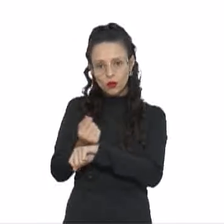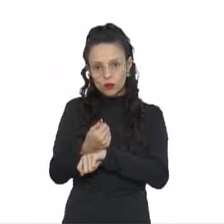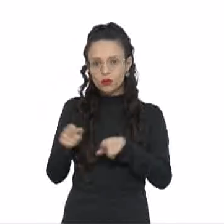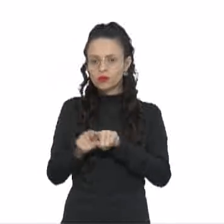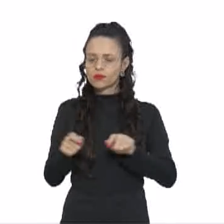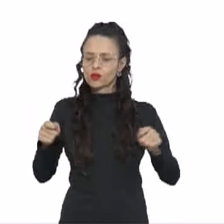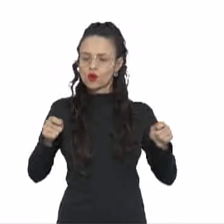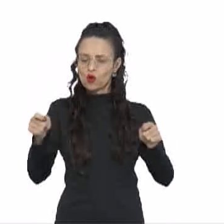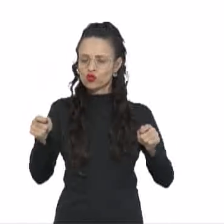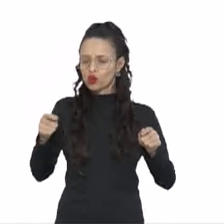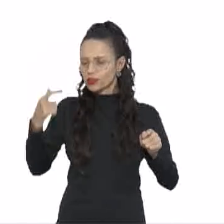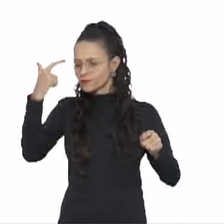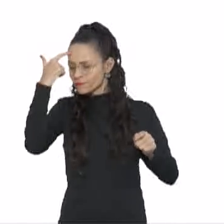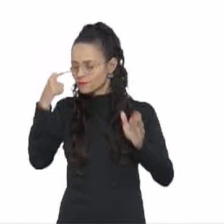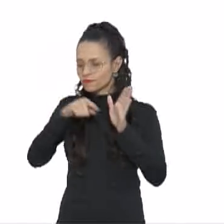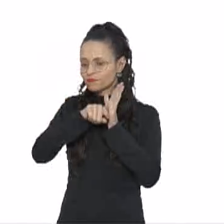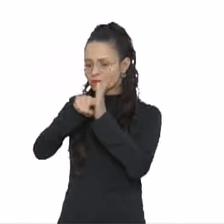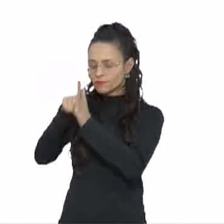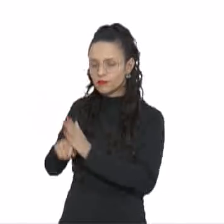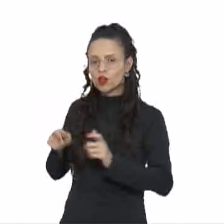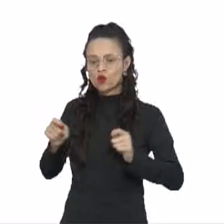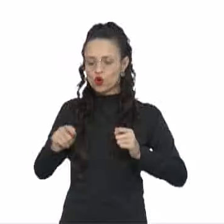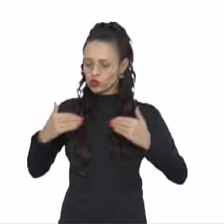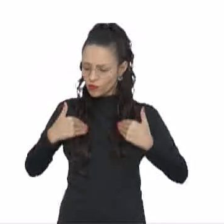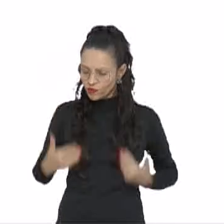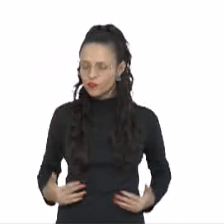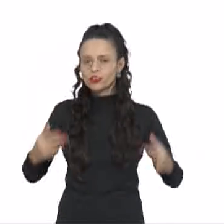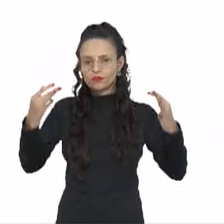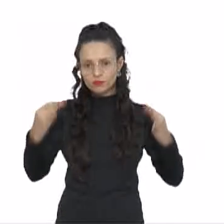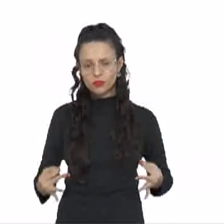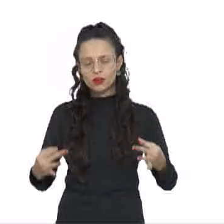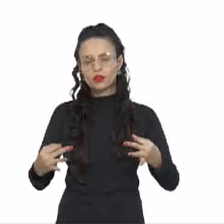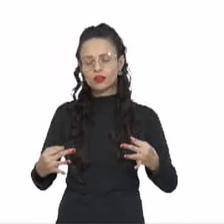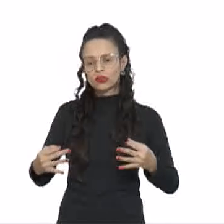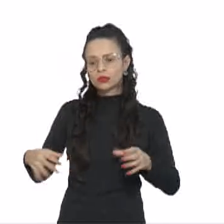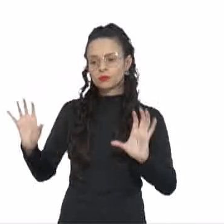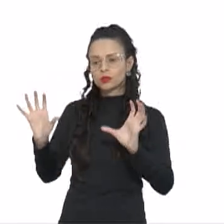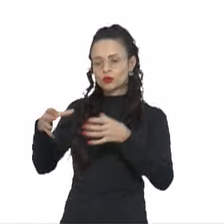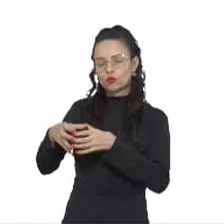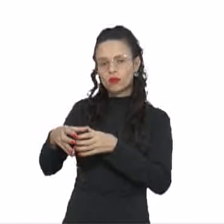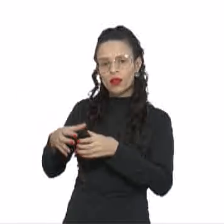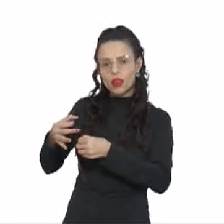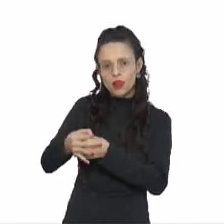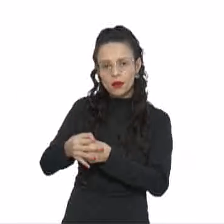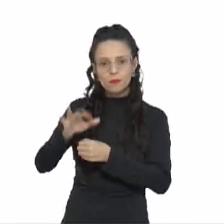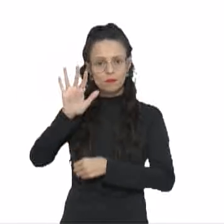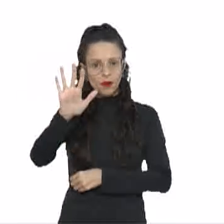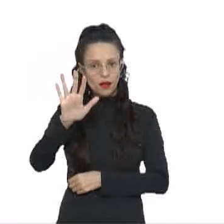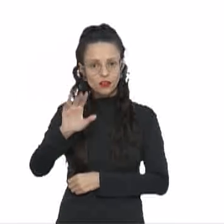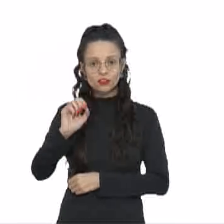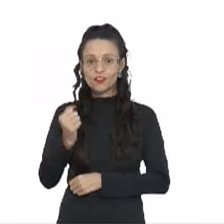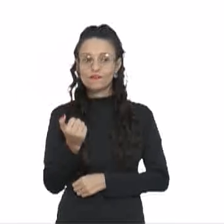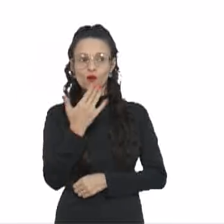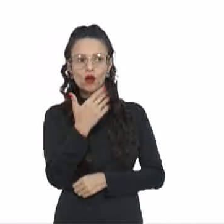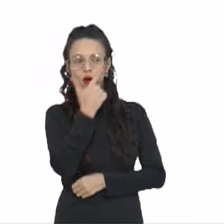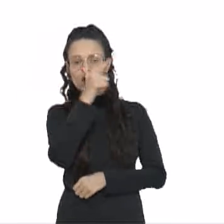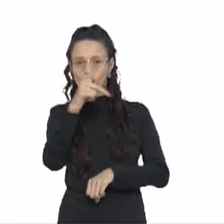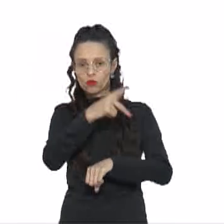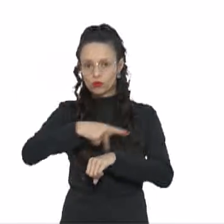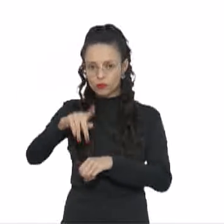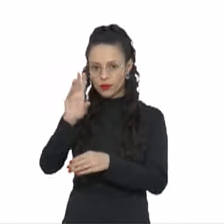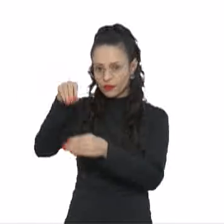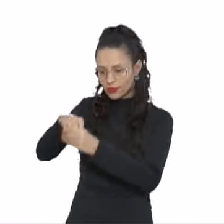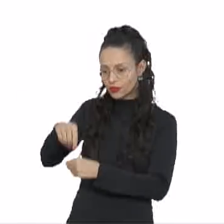controle intelectual, controle físico real por uma comunidade pequena, porém estrangeira dentro